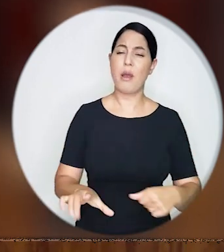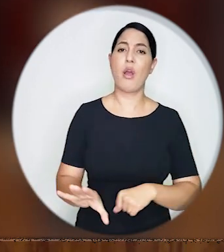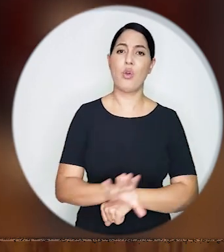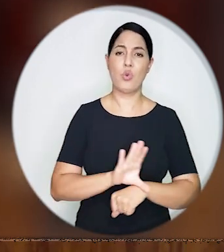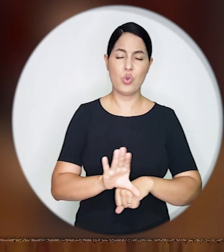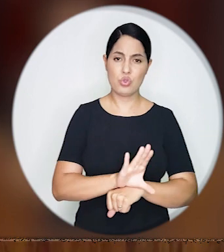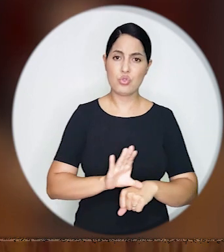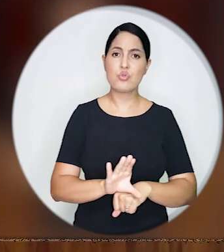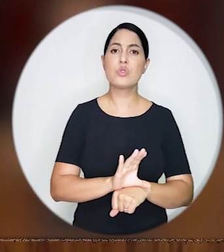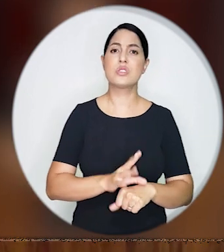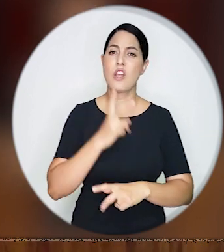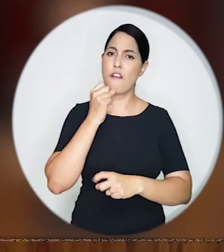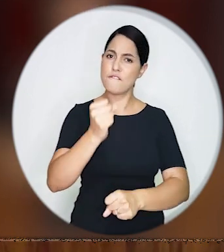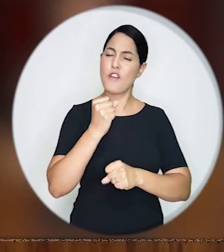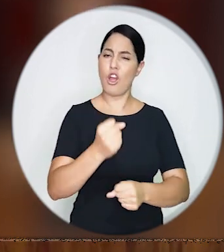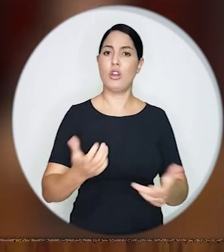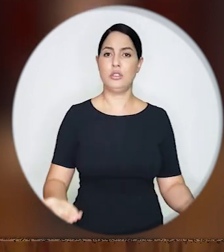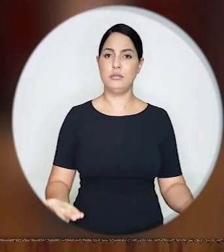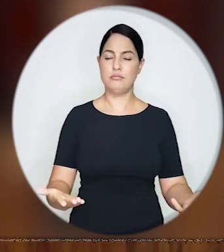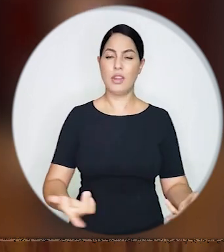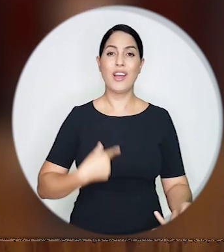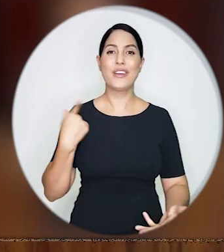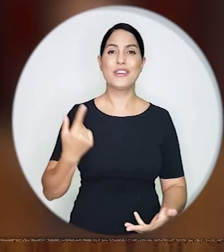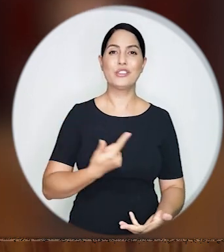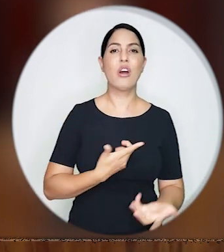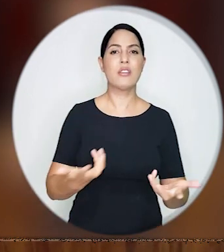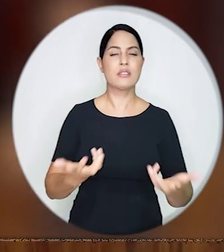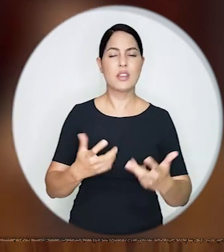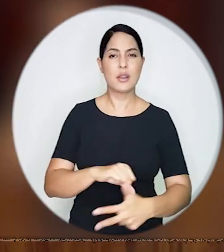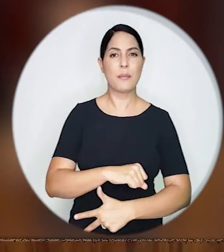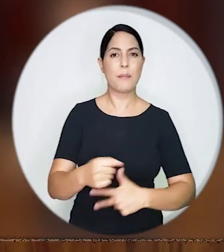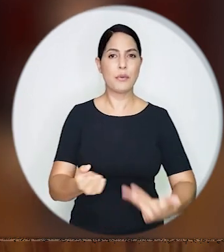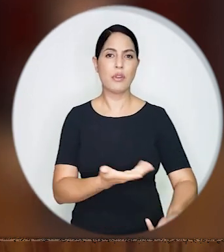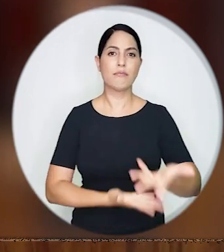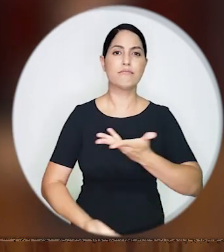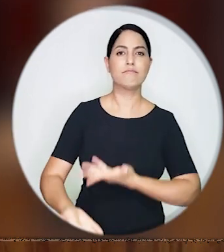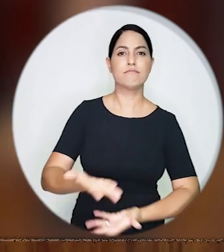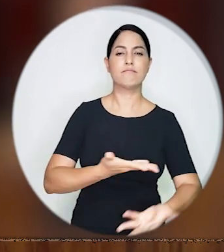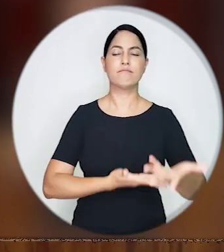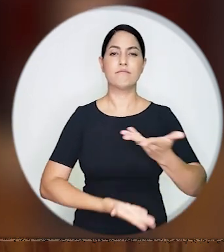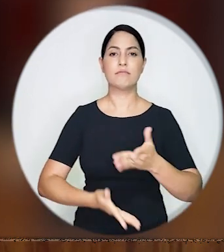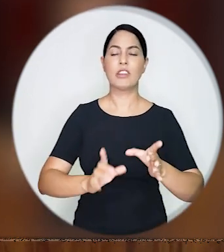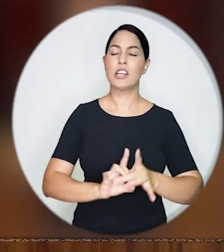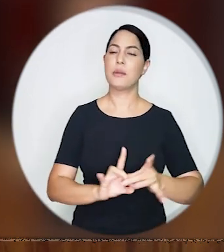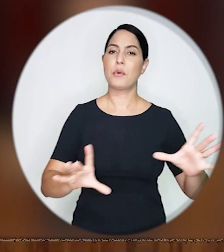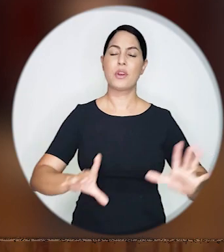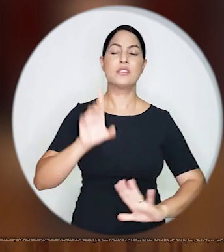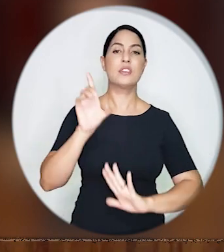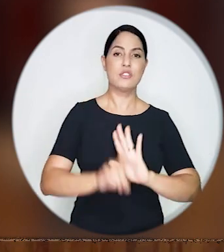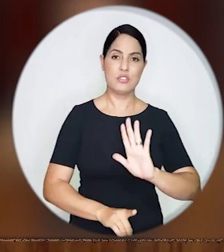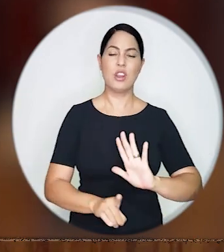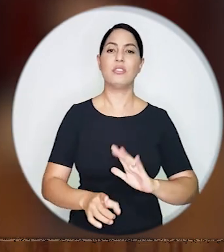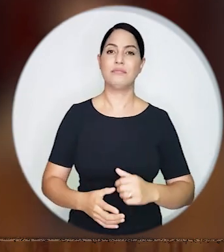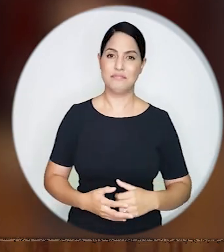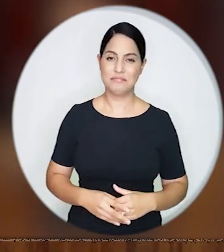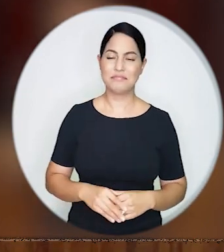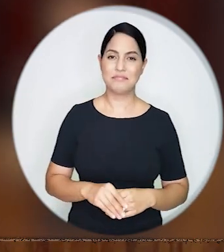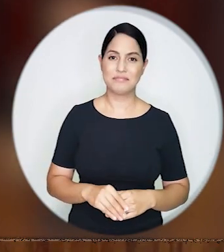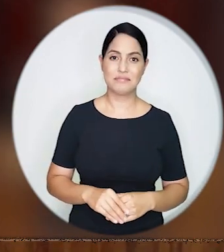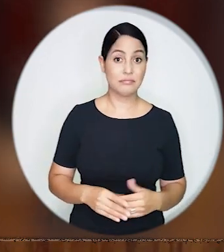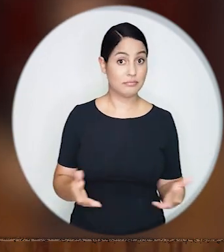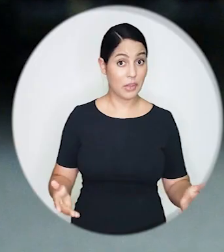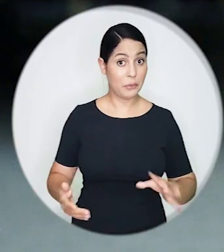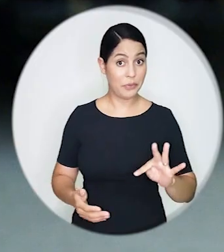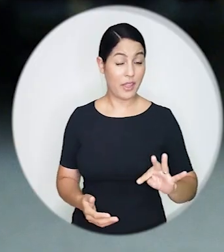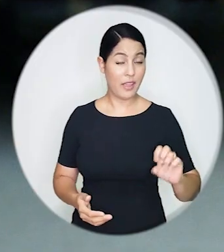e trabalhando para fortalecer a Constituição Federal. Esse é o único caminho para a promoção da harmonia entre os poderes e os pilares do Estado Democrático